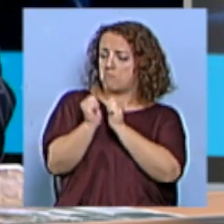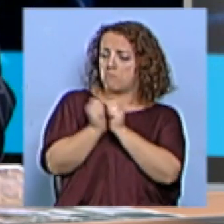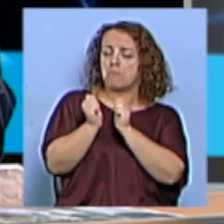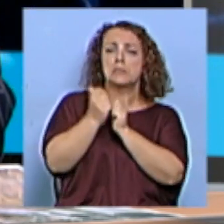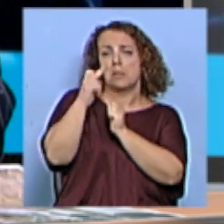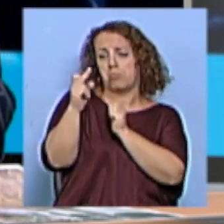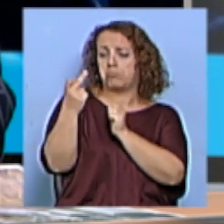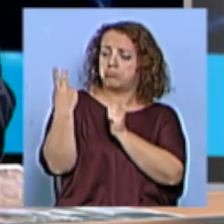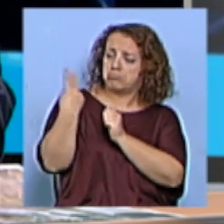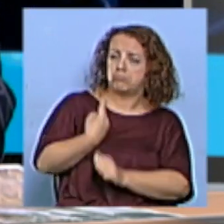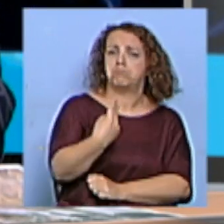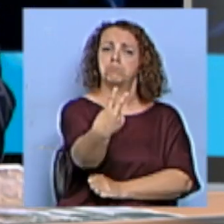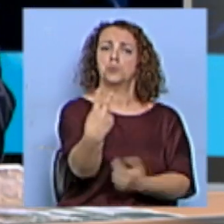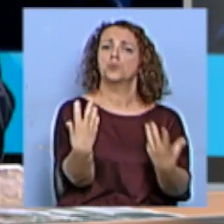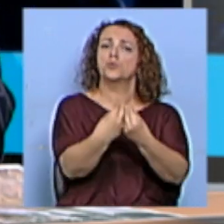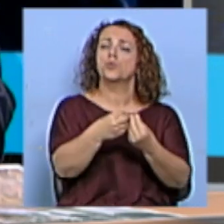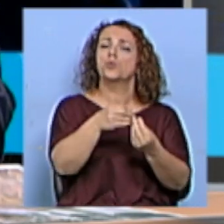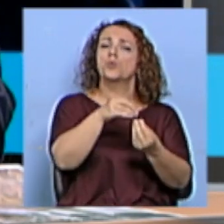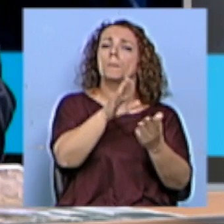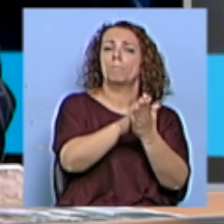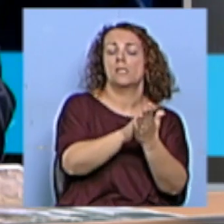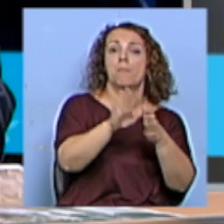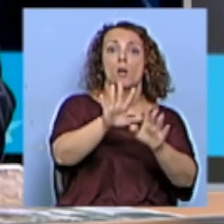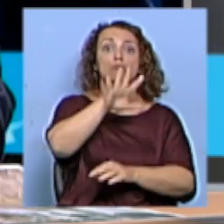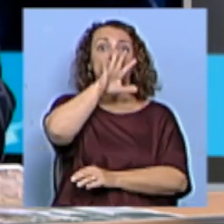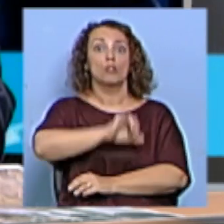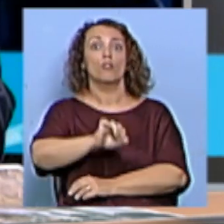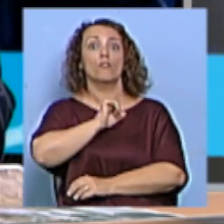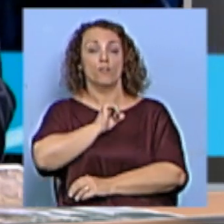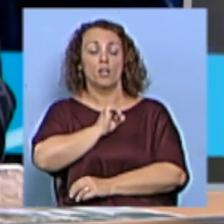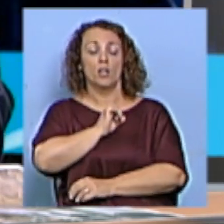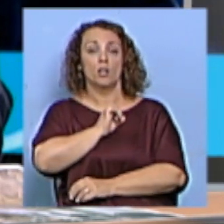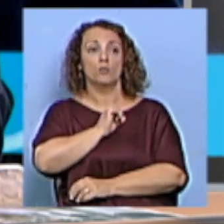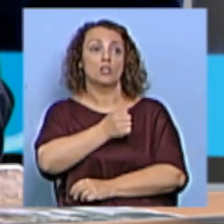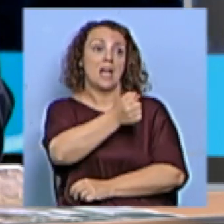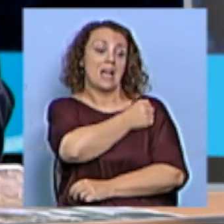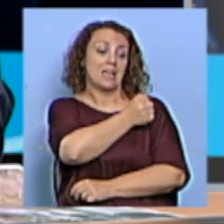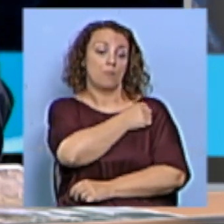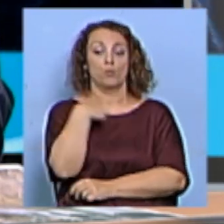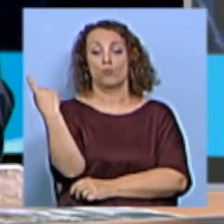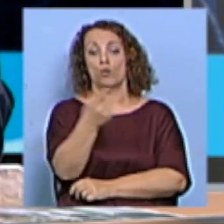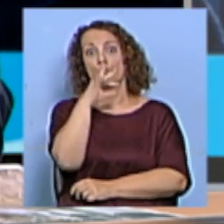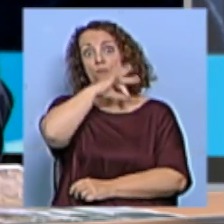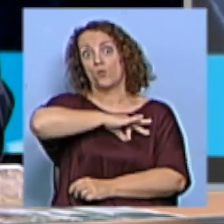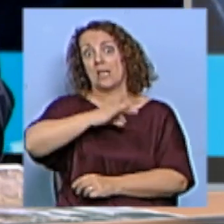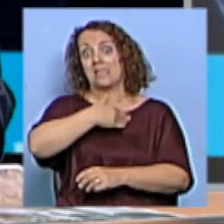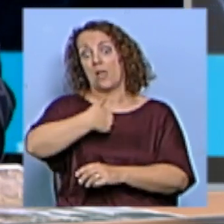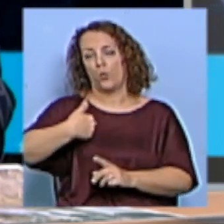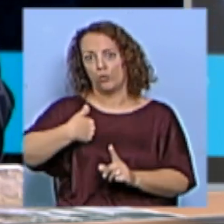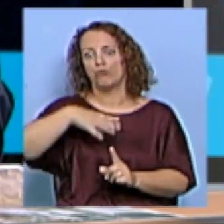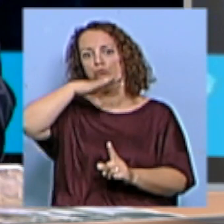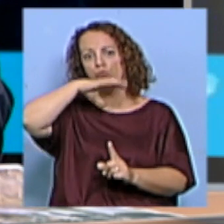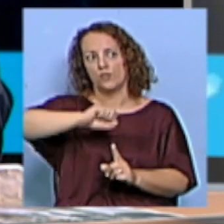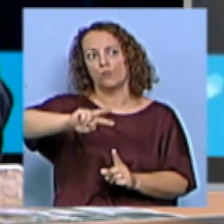iremos à missa em conjunto. Mas, por exemplo, os nossos filhos estão numa outra casa, nós somos profissionais de saúde, temos maior risco, e portanto,